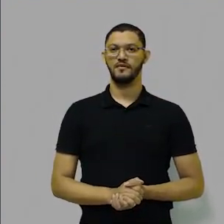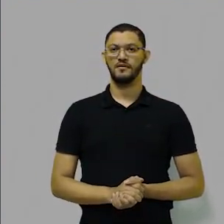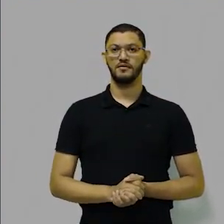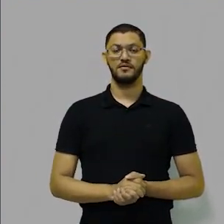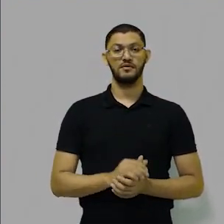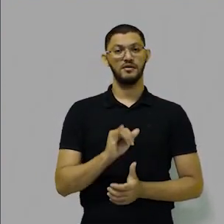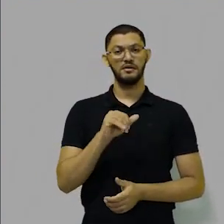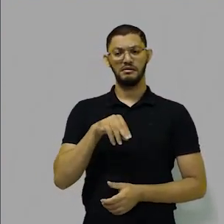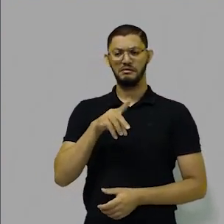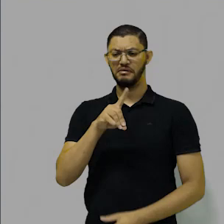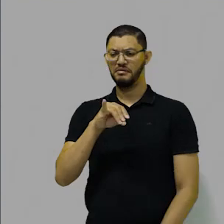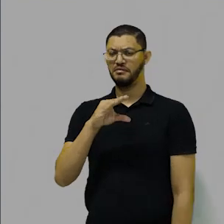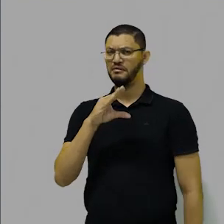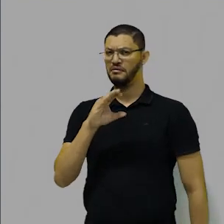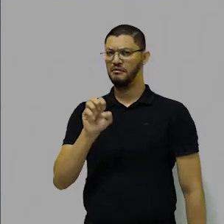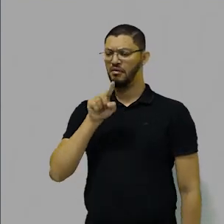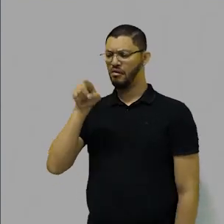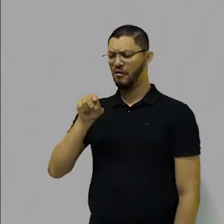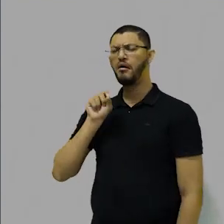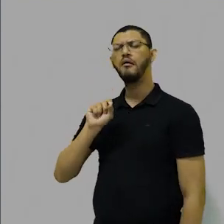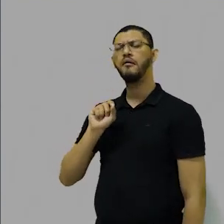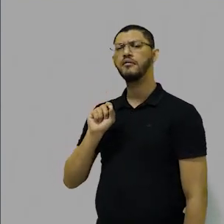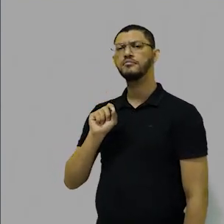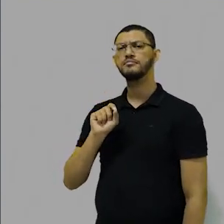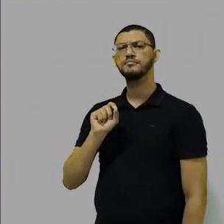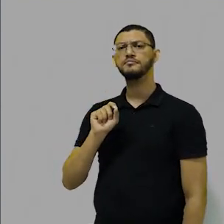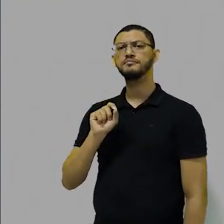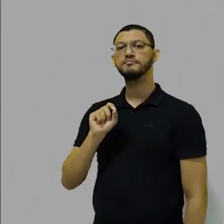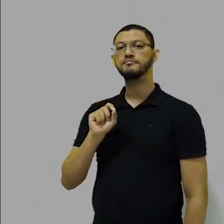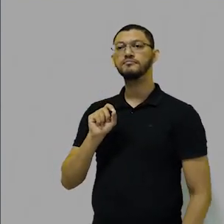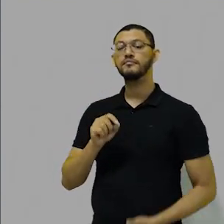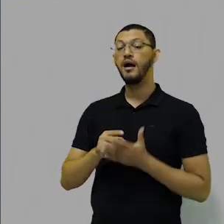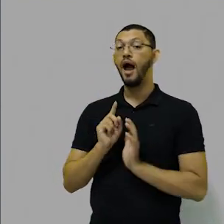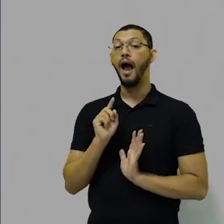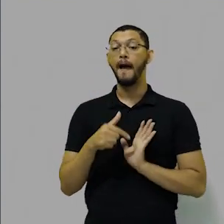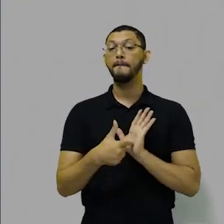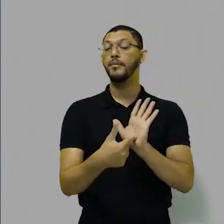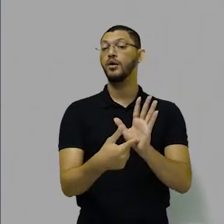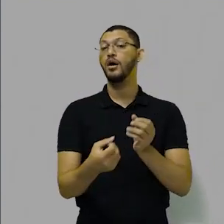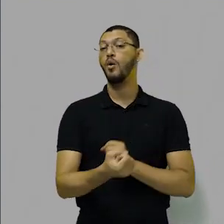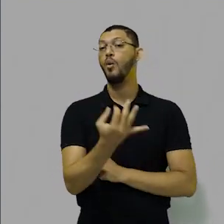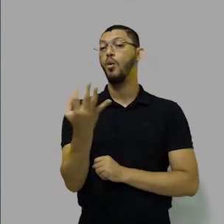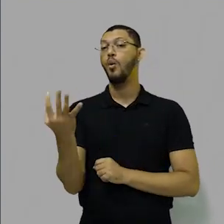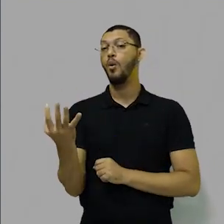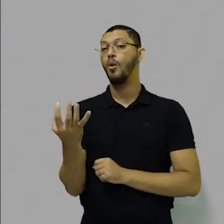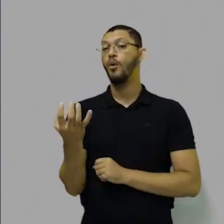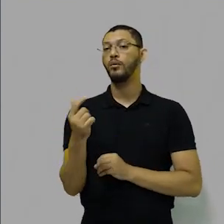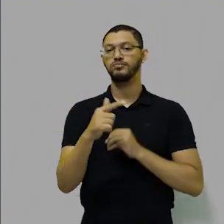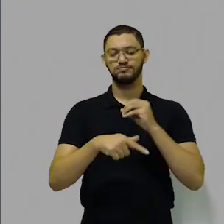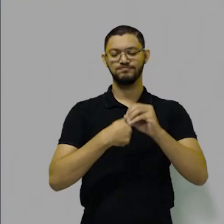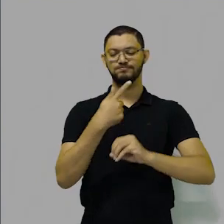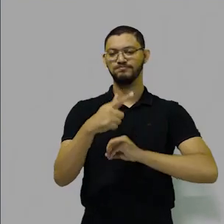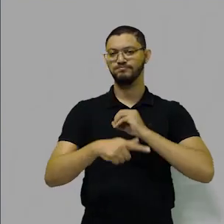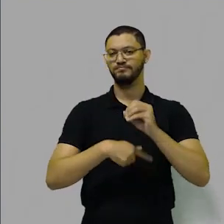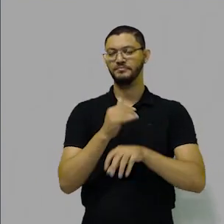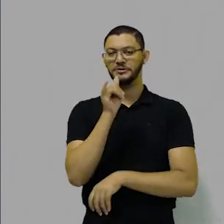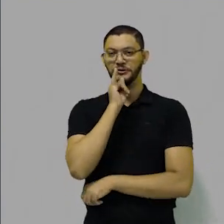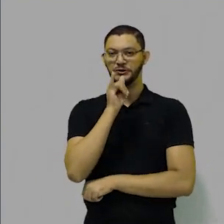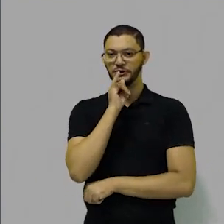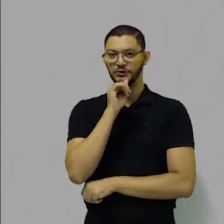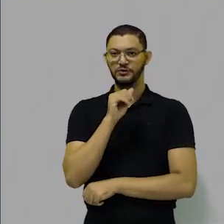índice, turma, vai me dizer, vai nos indicar a quantidade daqueles átomos. Então, por